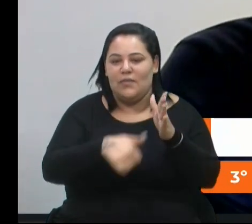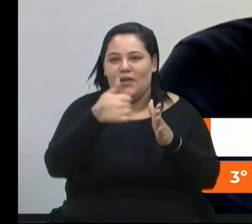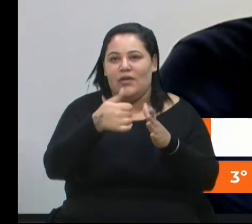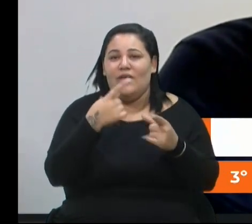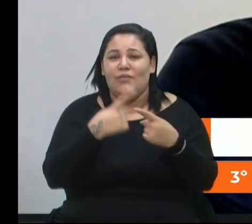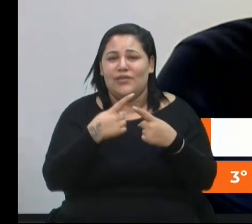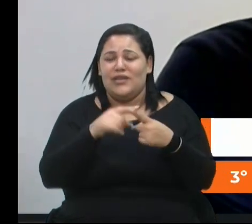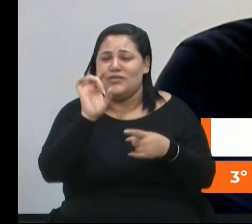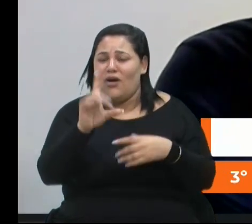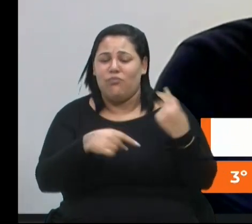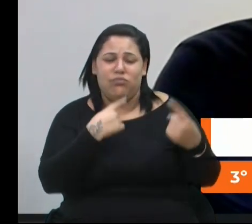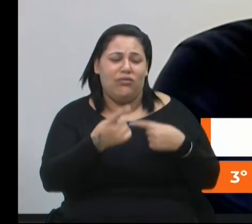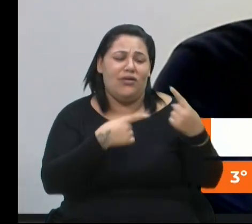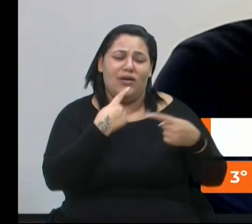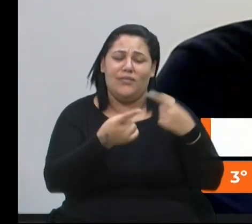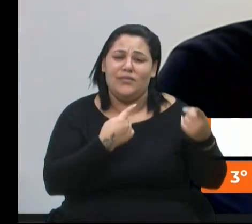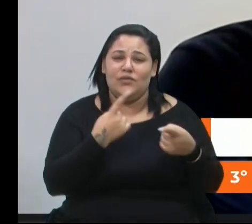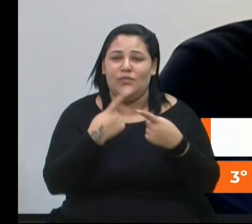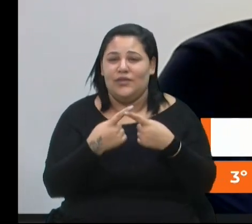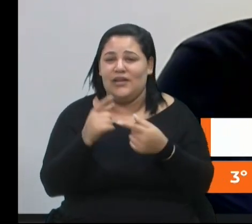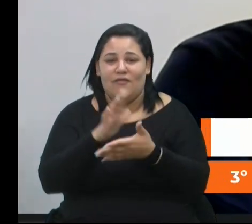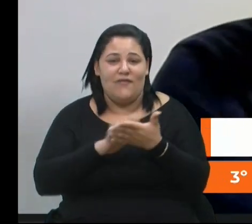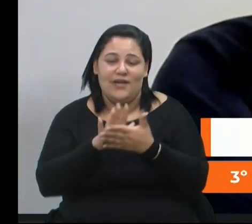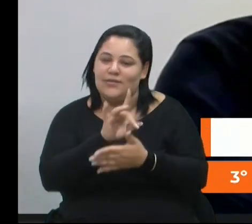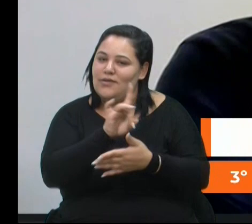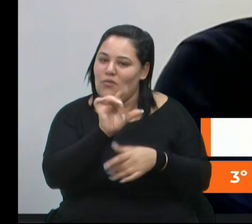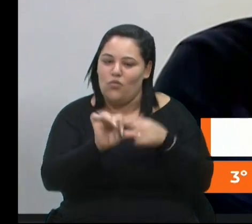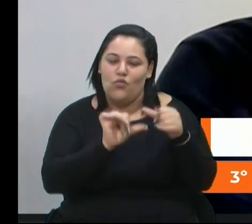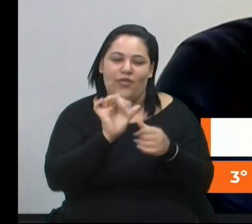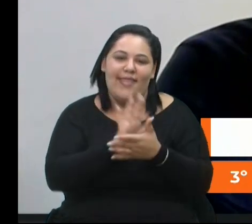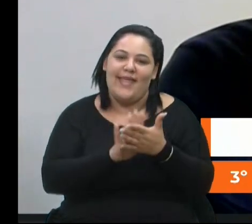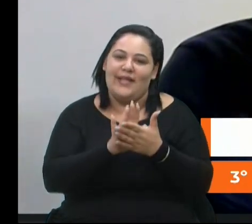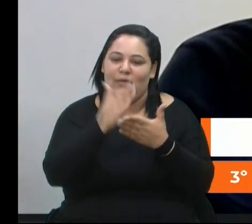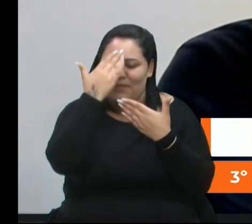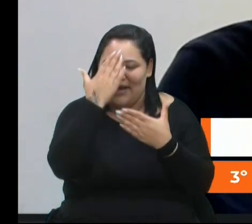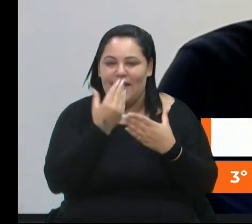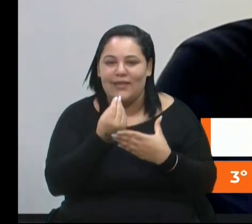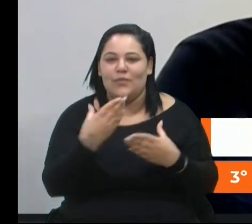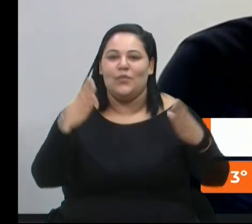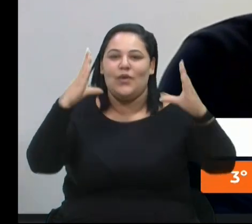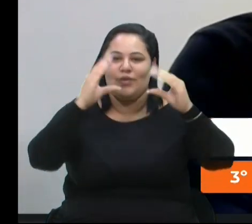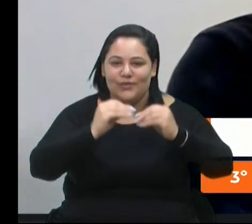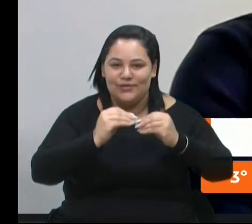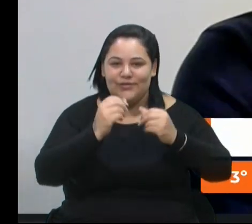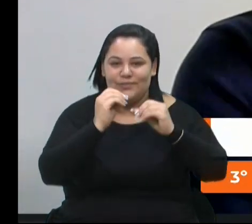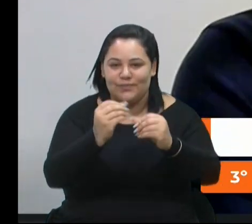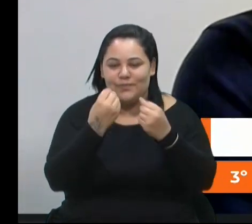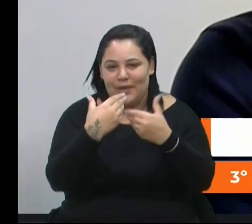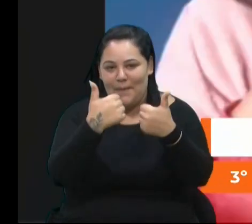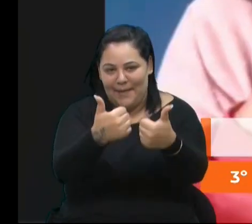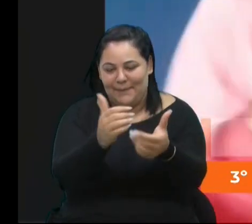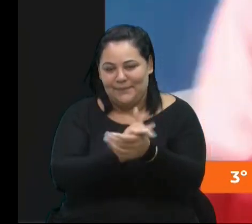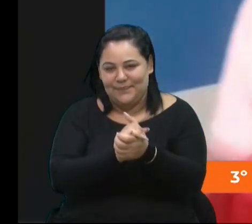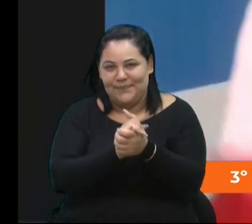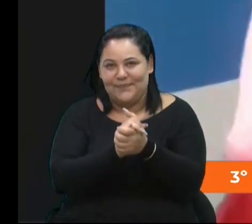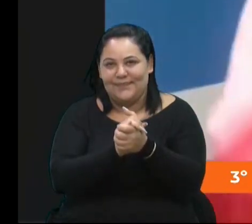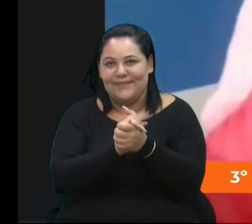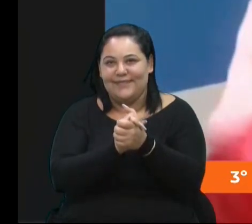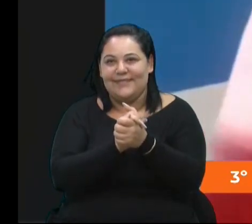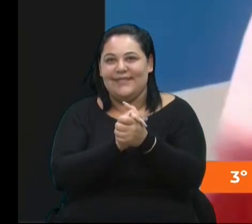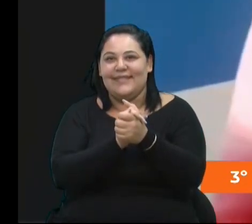ficar reclamando porque ninguém está fazendo, não vai mudar, tá? Obrigado, boa noite, fiquem bem. Eu disse, é